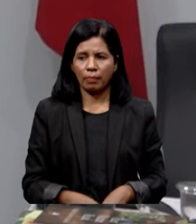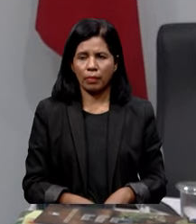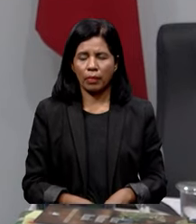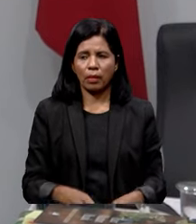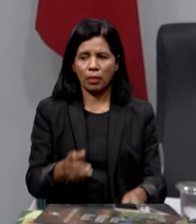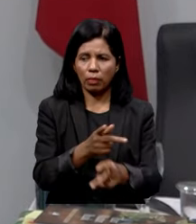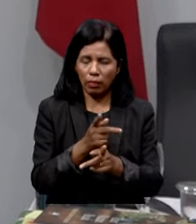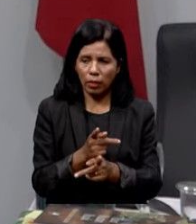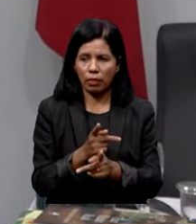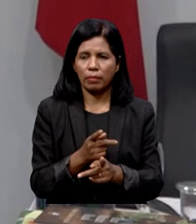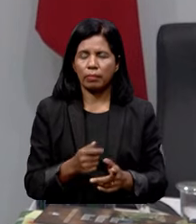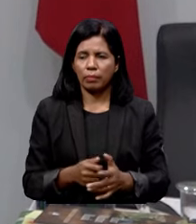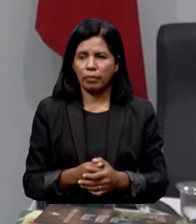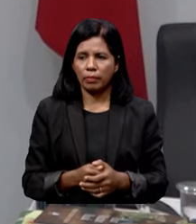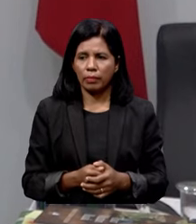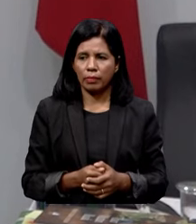Cuidado.